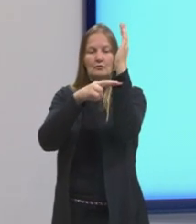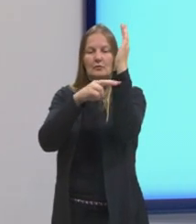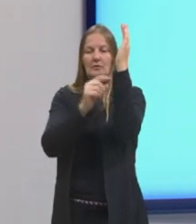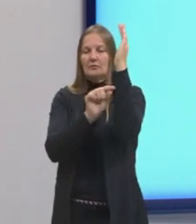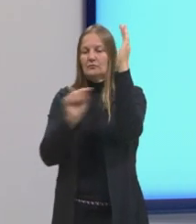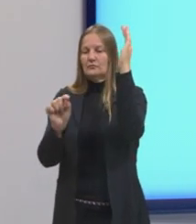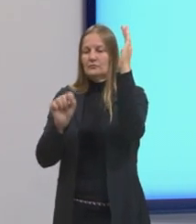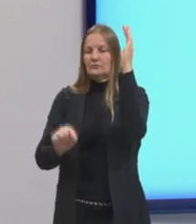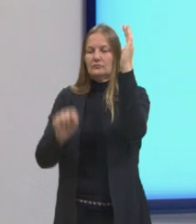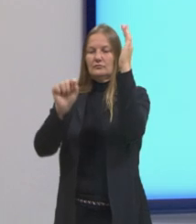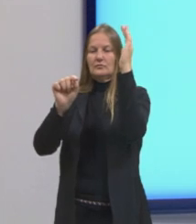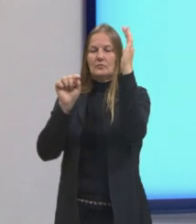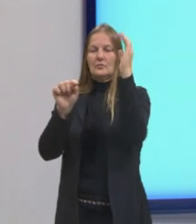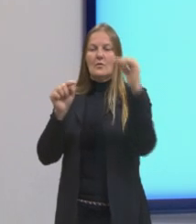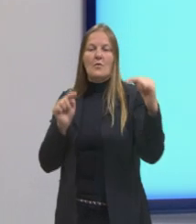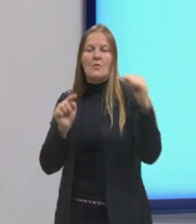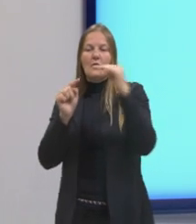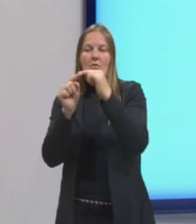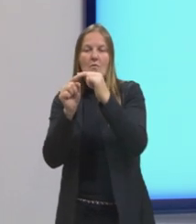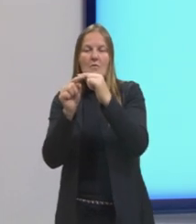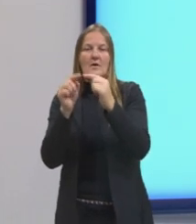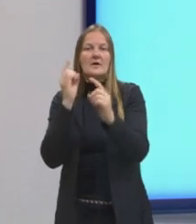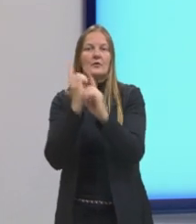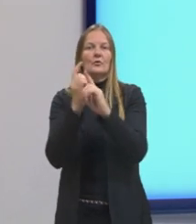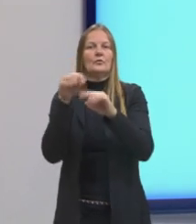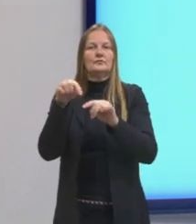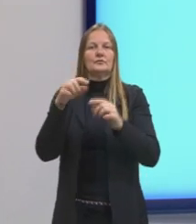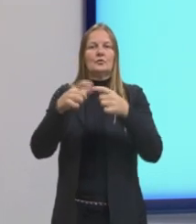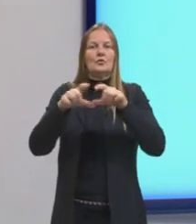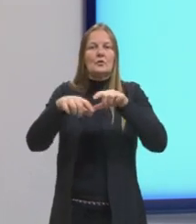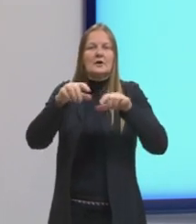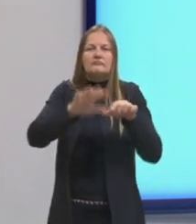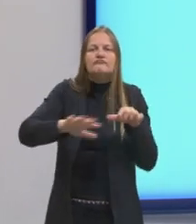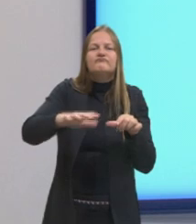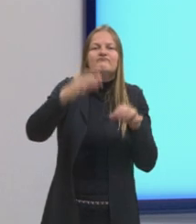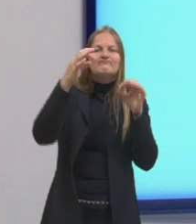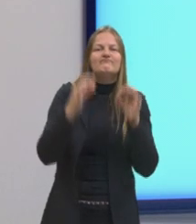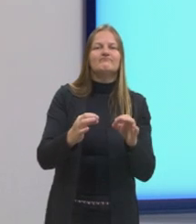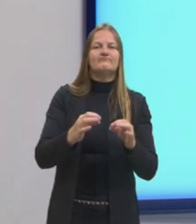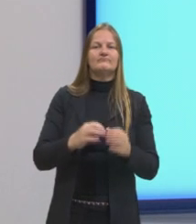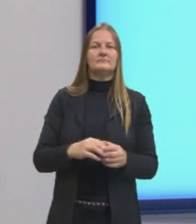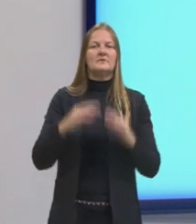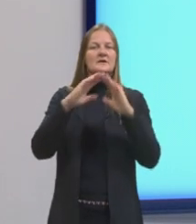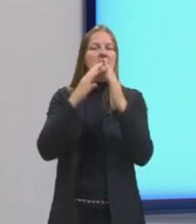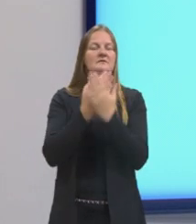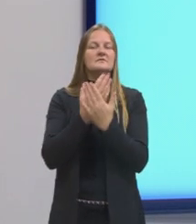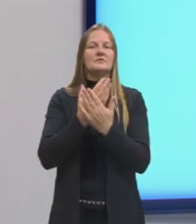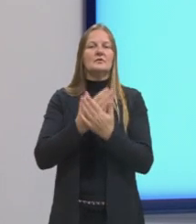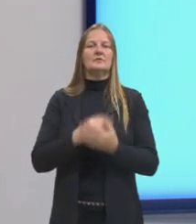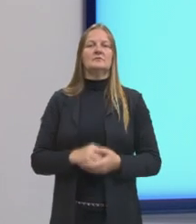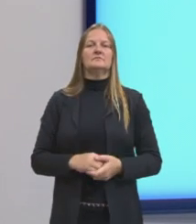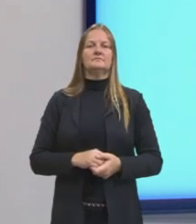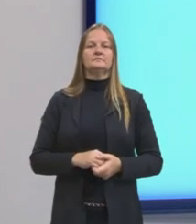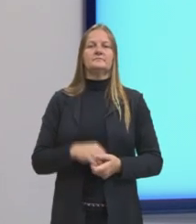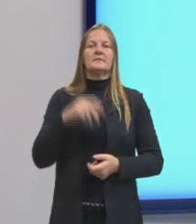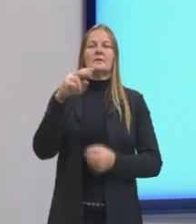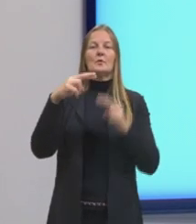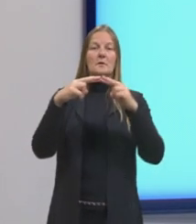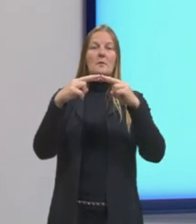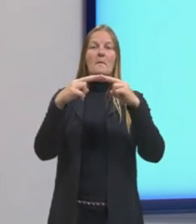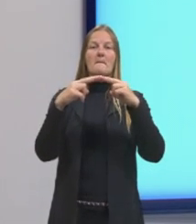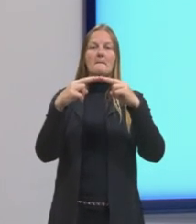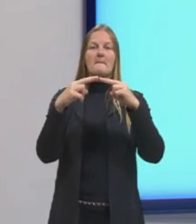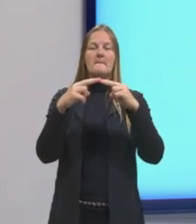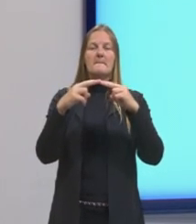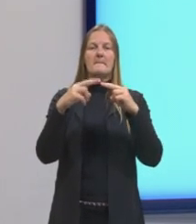referência então meu par ordenado para determinar a localização da escola e isso fazendo claro uma